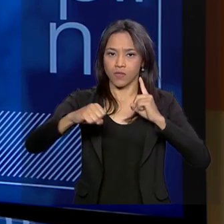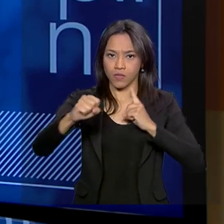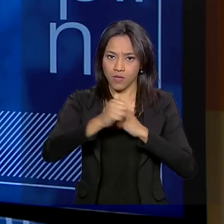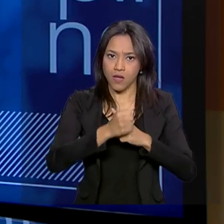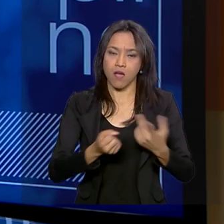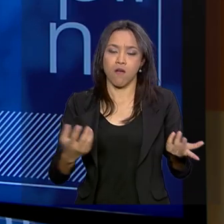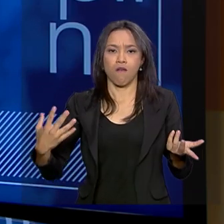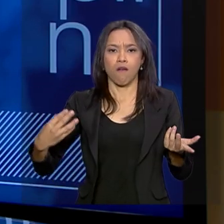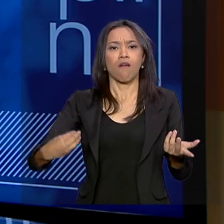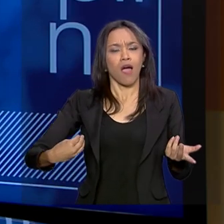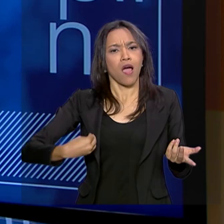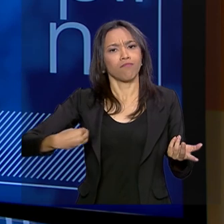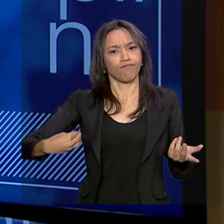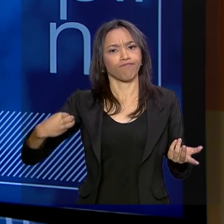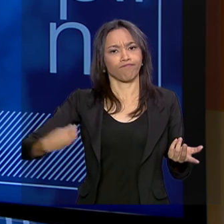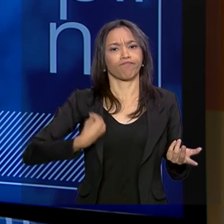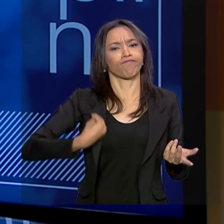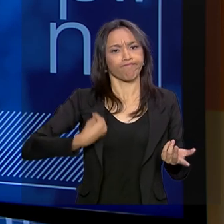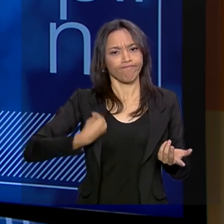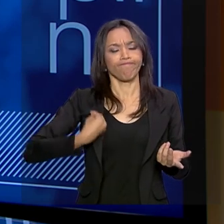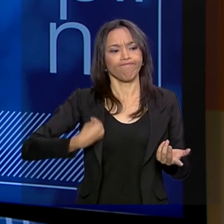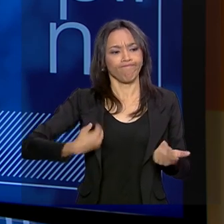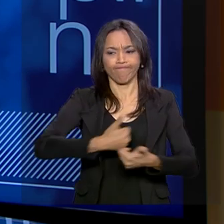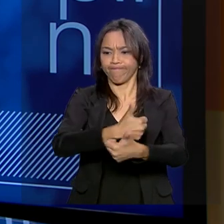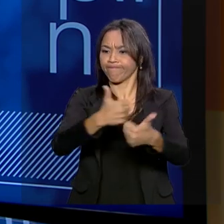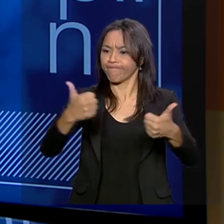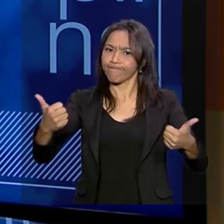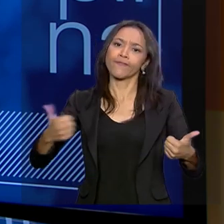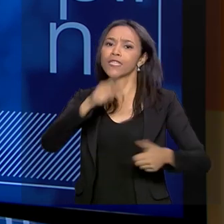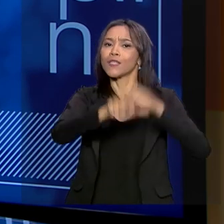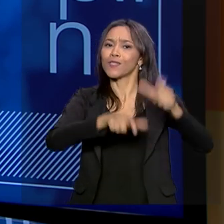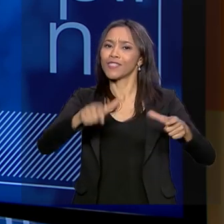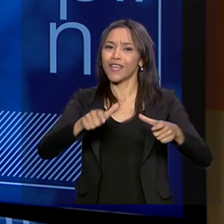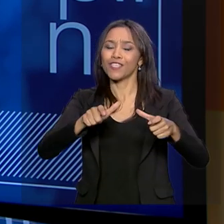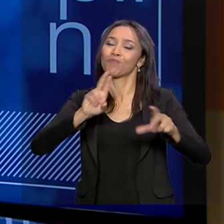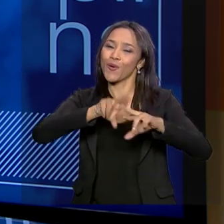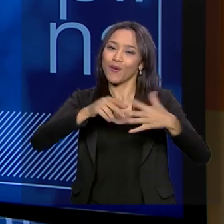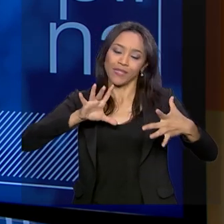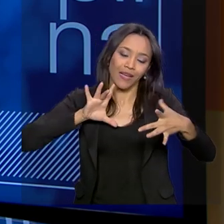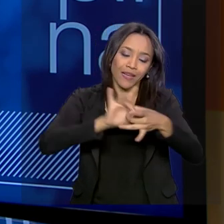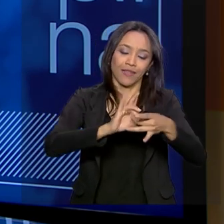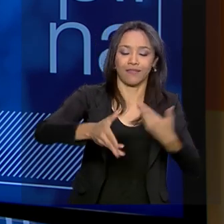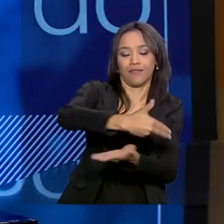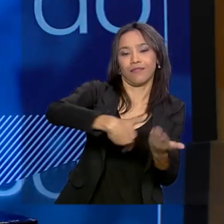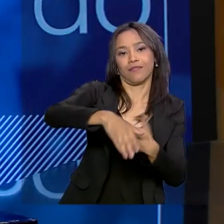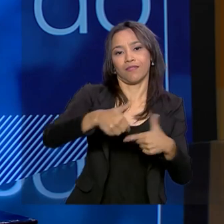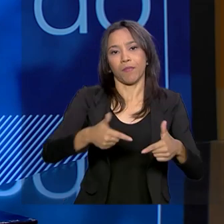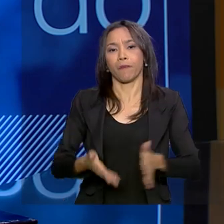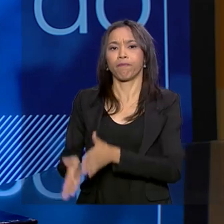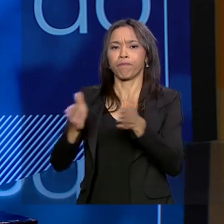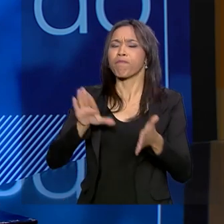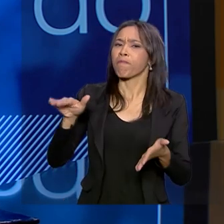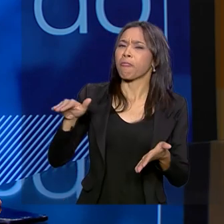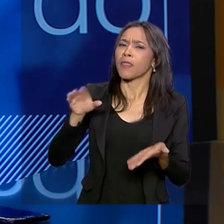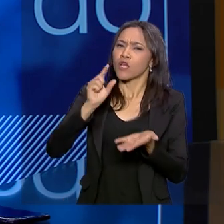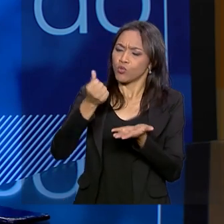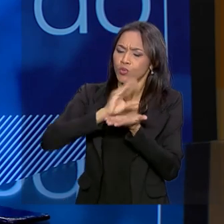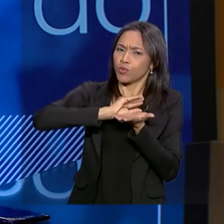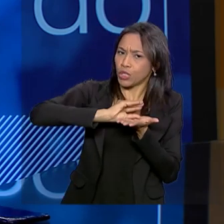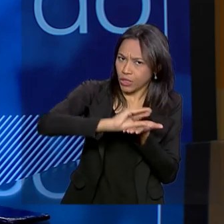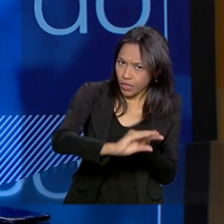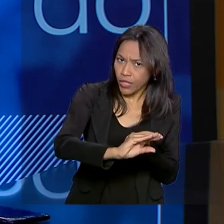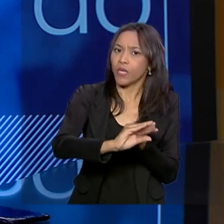de vida da nossa sociedade através dos programas integrados do Ministério da Cidadania. Além dos recursos orçamentários que o Ministério da